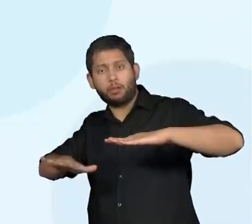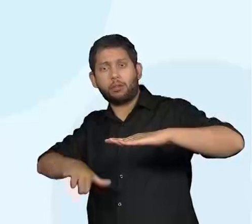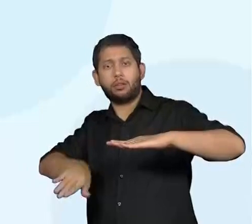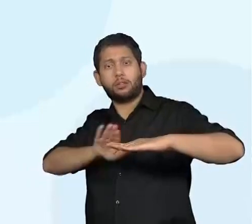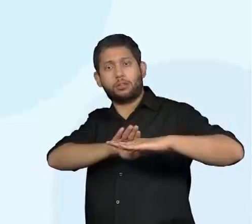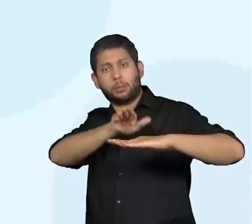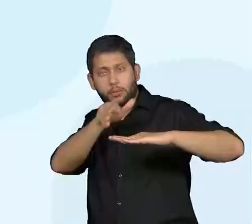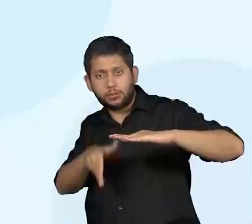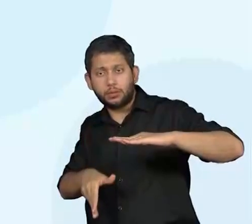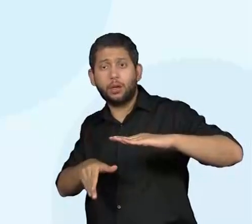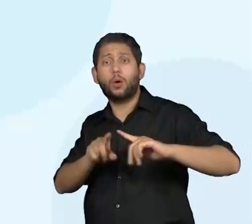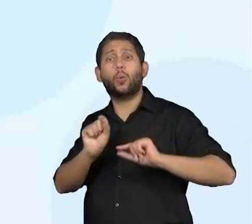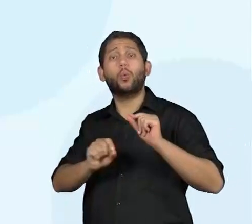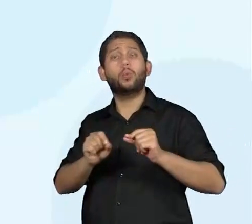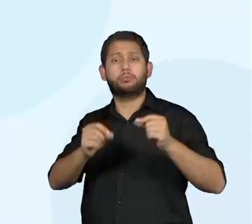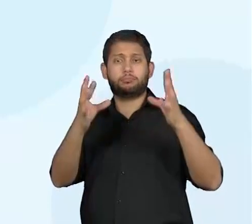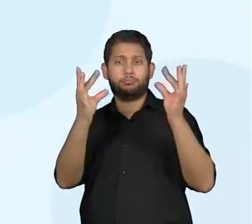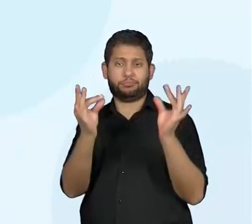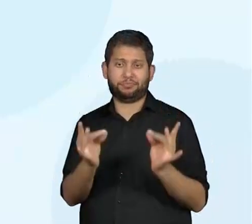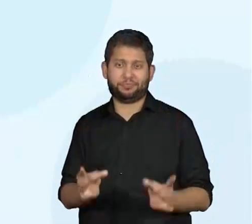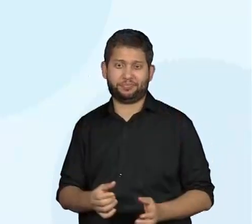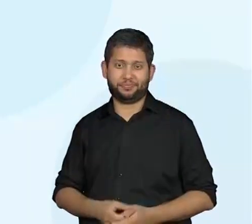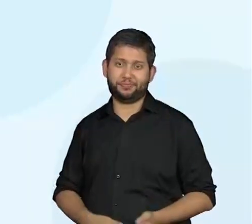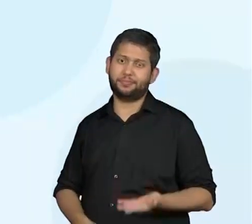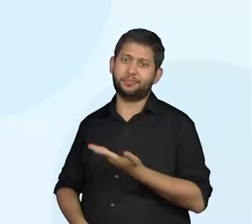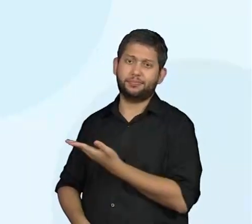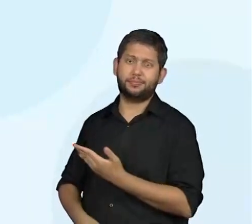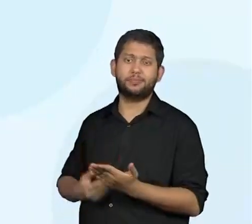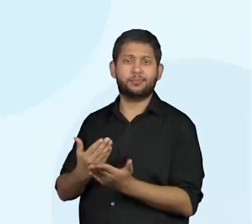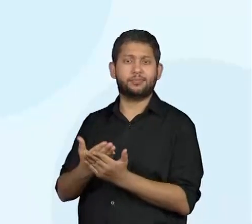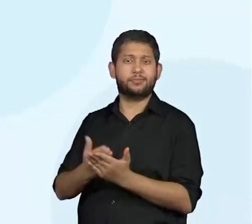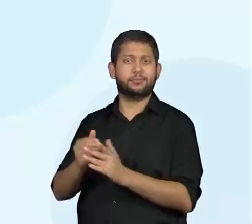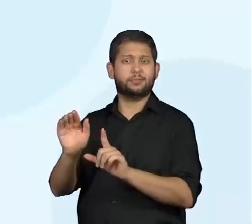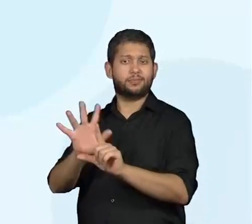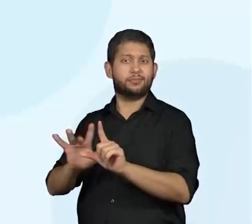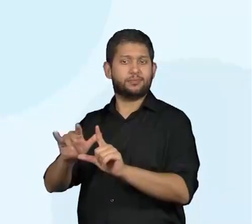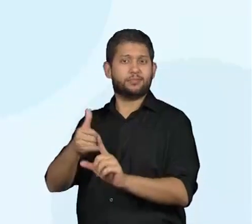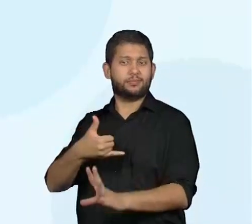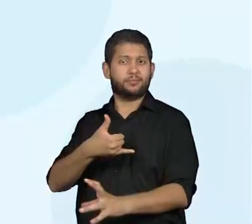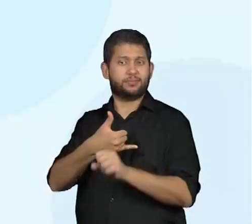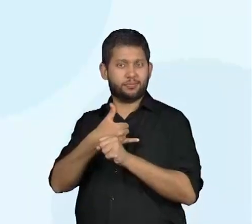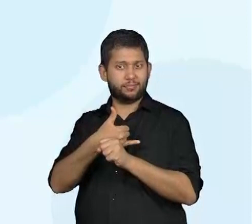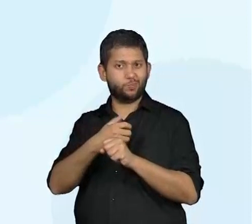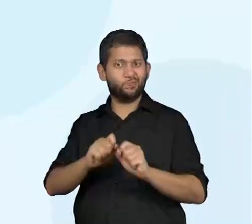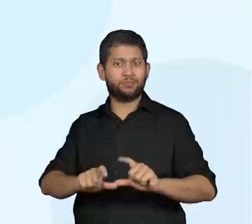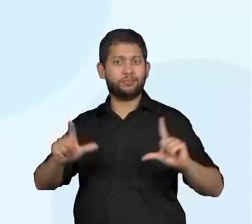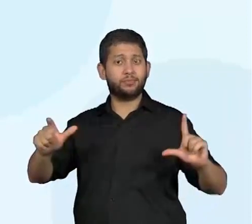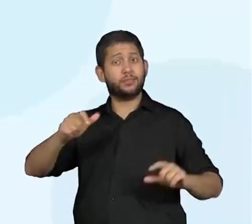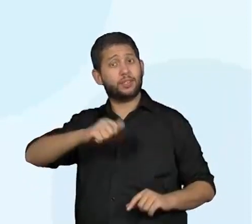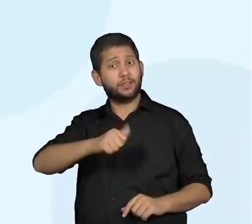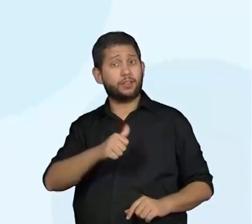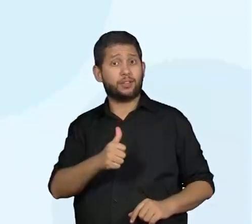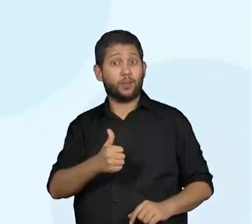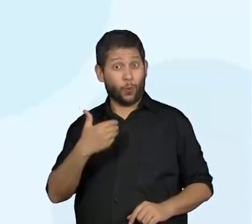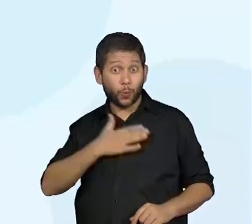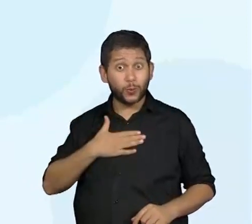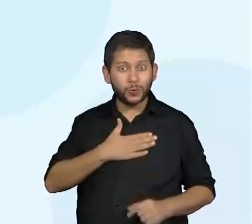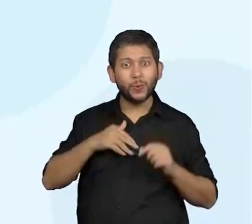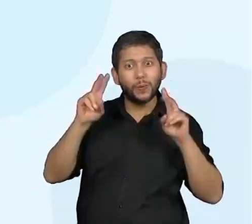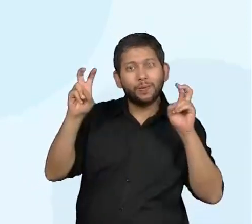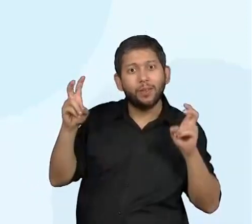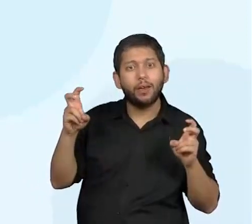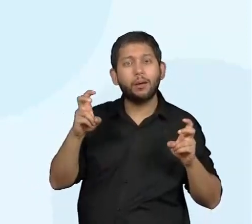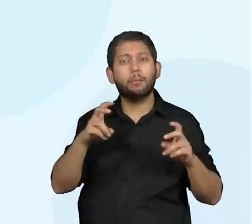depressões. Vou deixar para vocês aqui a avaliação da aula. Se você gostou de falar sobre os agentes externos e